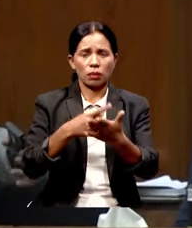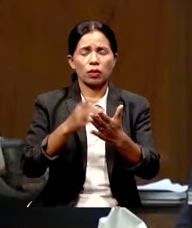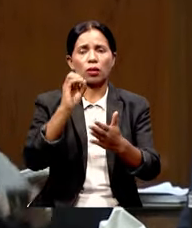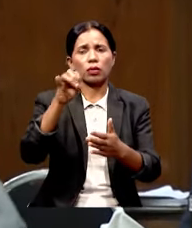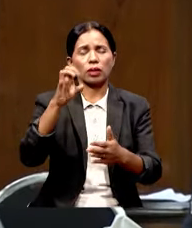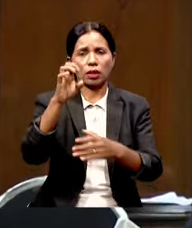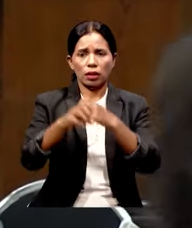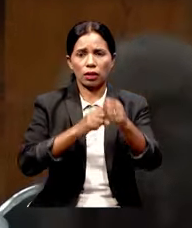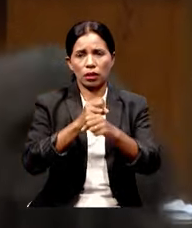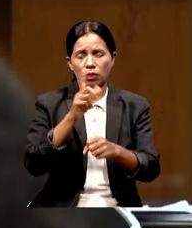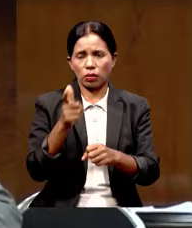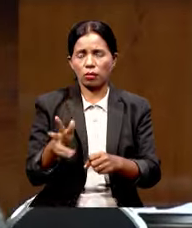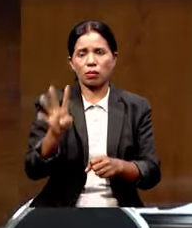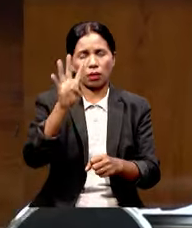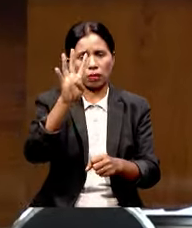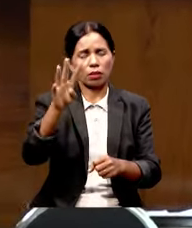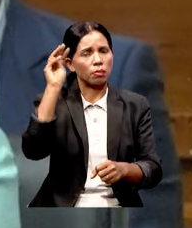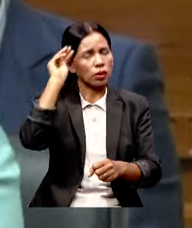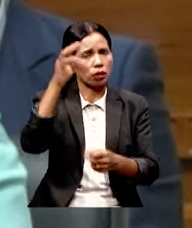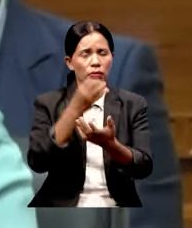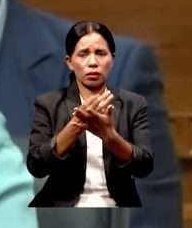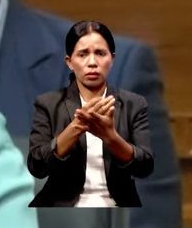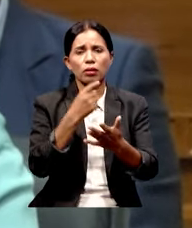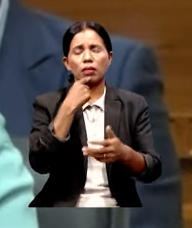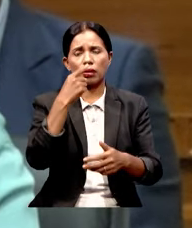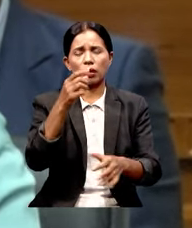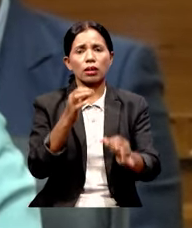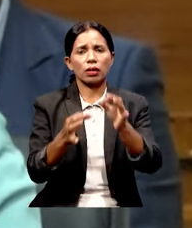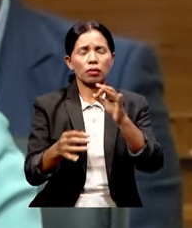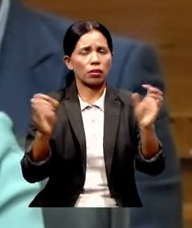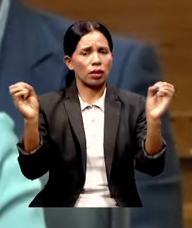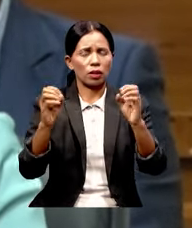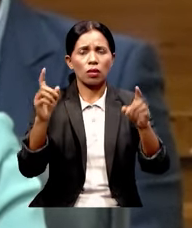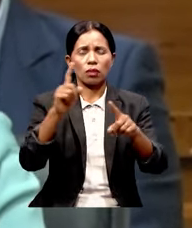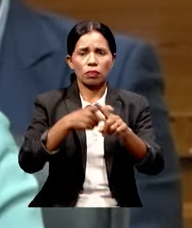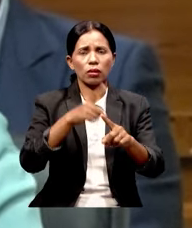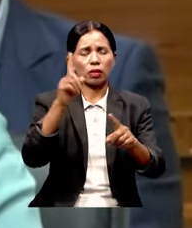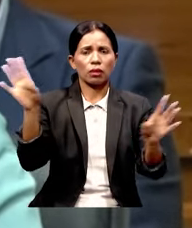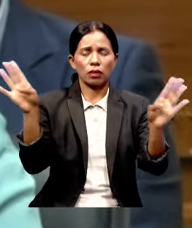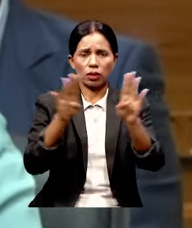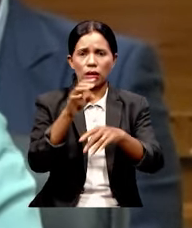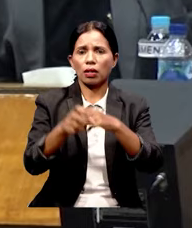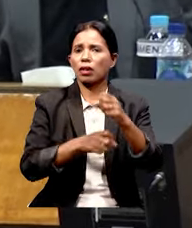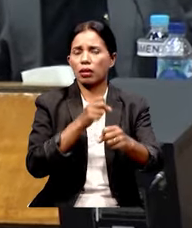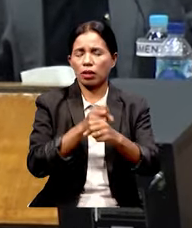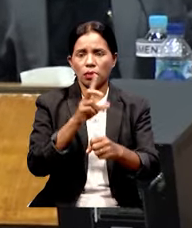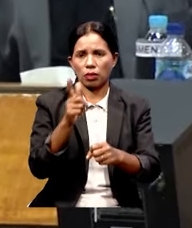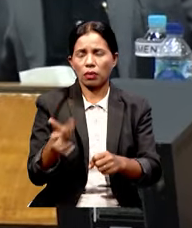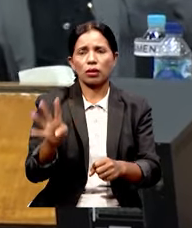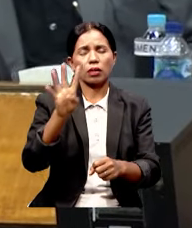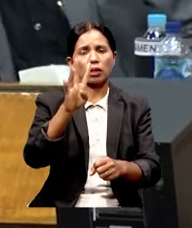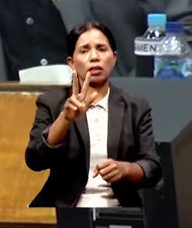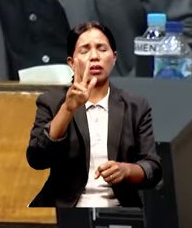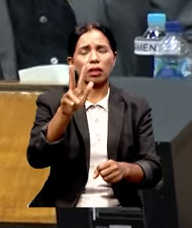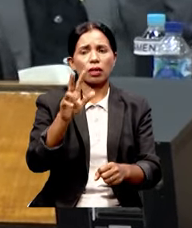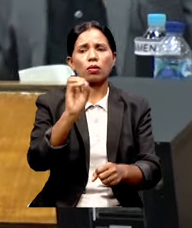estado tinang riuroro no resinghat, Ministra Finanças relata, mas que falta fulang ida tutaka periodo fiscal tinang riuroro no resintolu, mas be execução